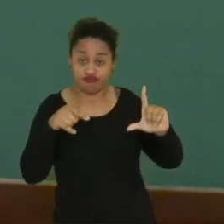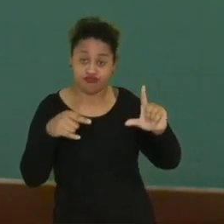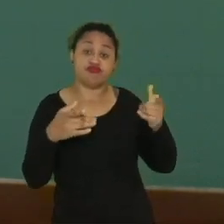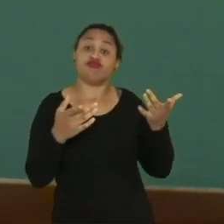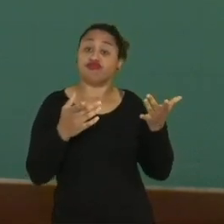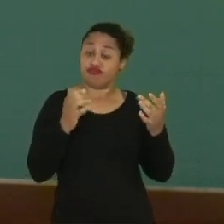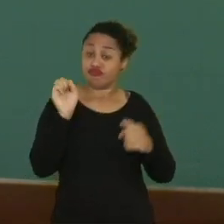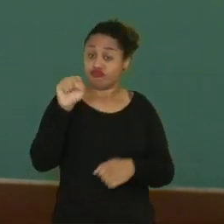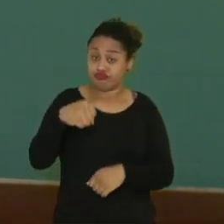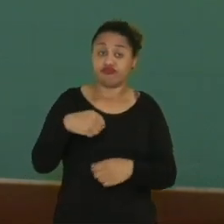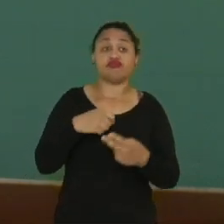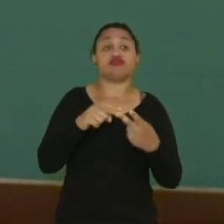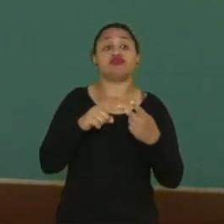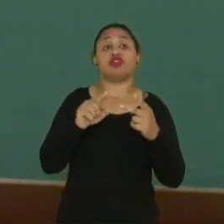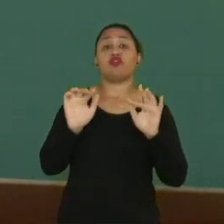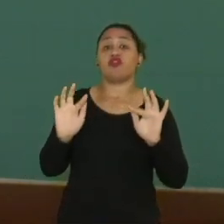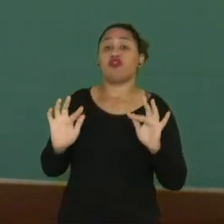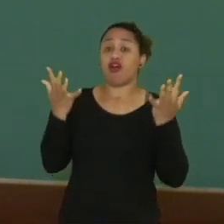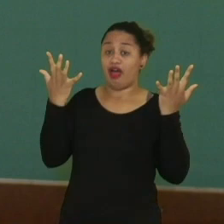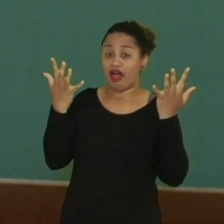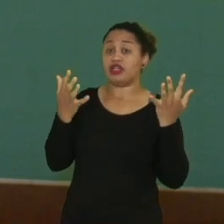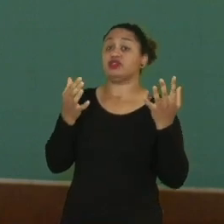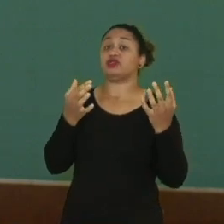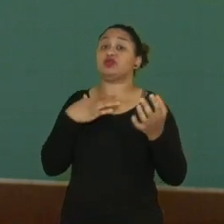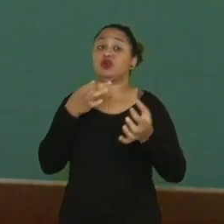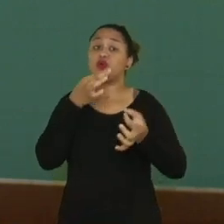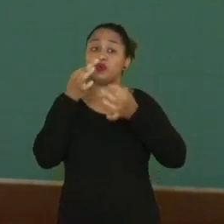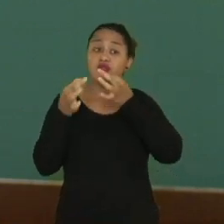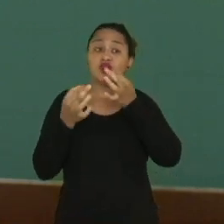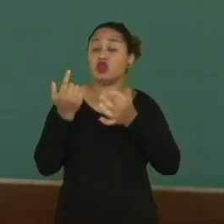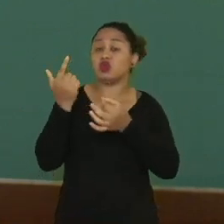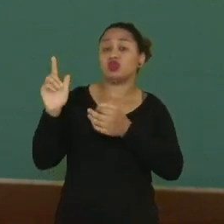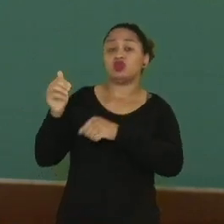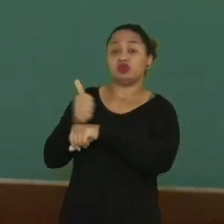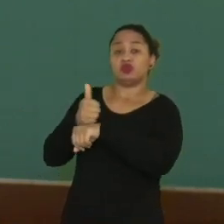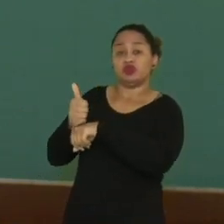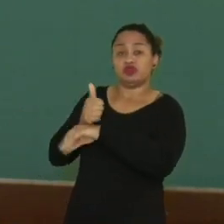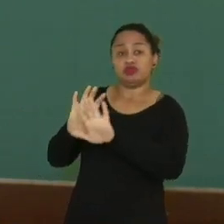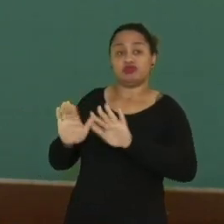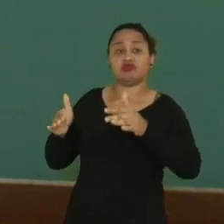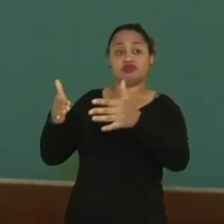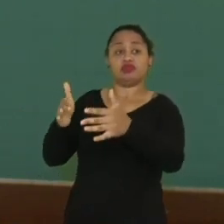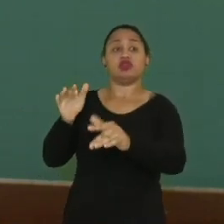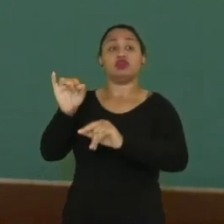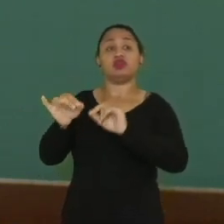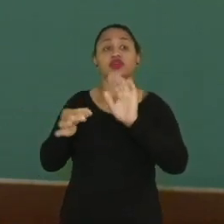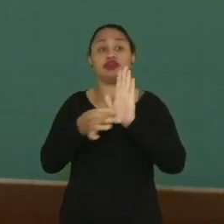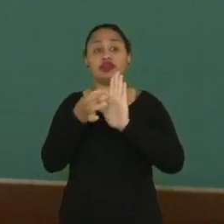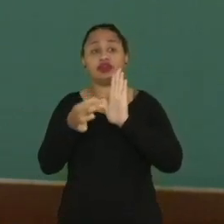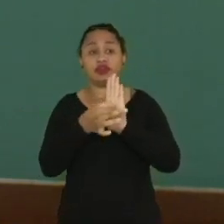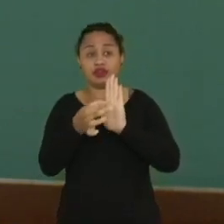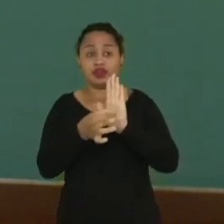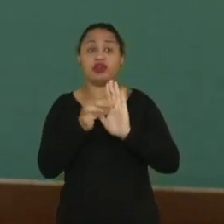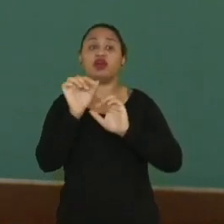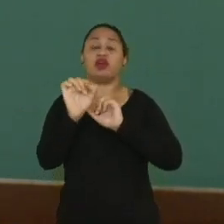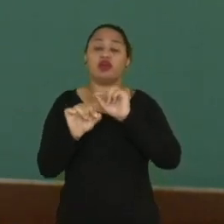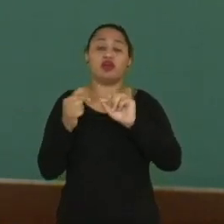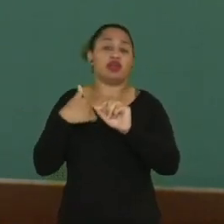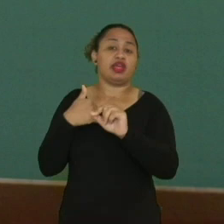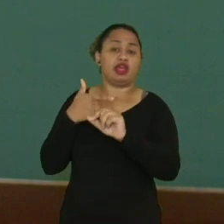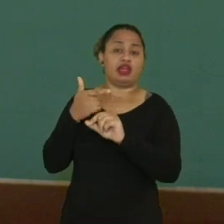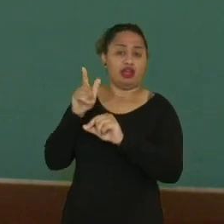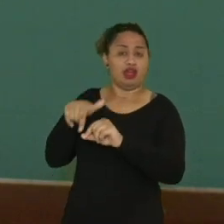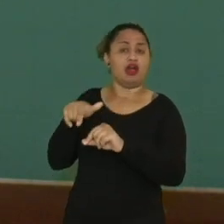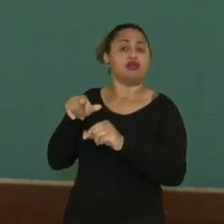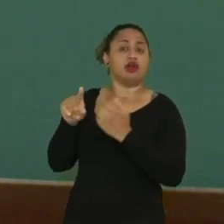falei, fatos, opiniões de especialistas, que são os argumentos, então, ó, de autoridade, se